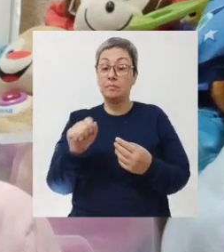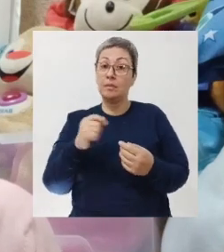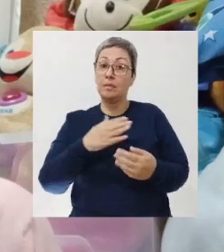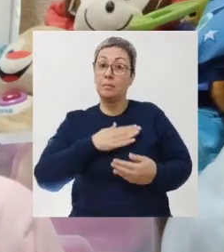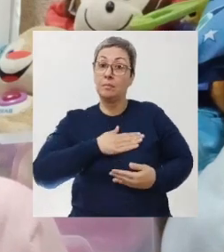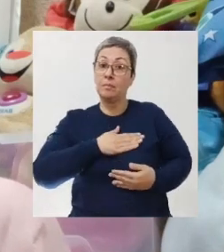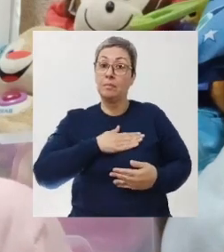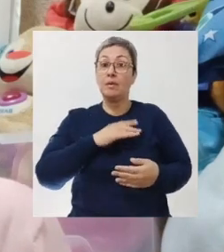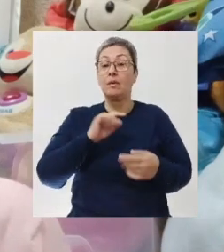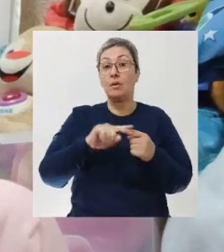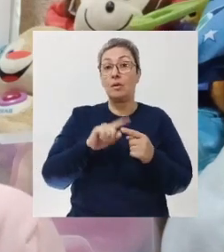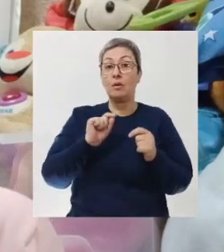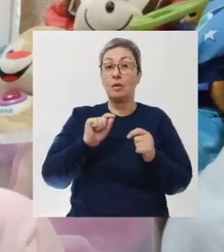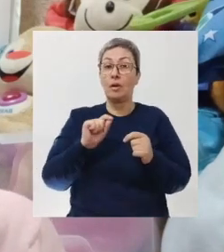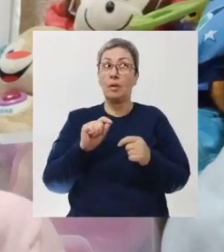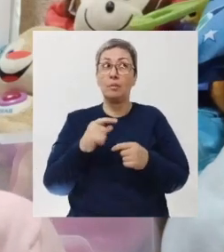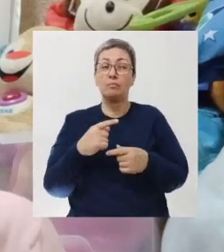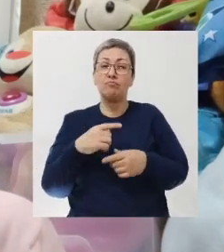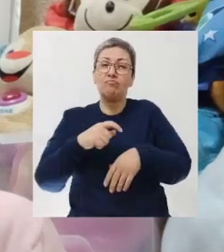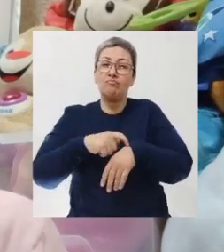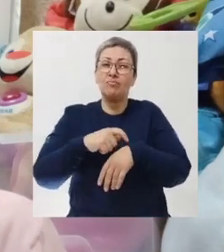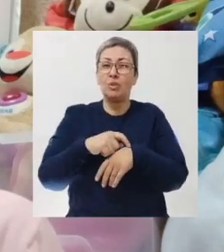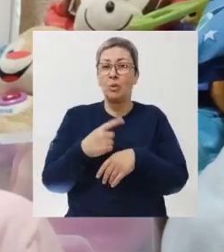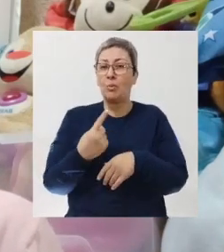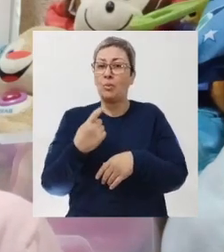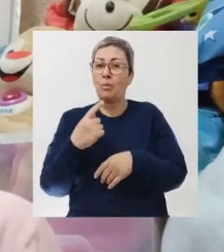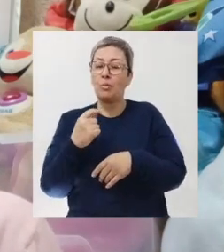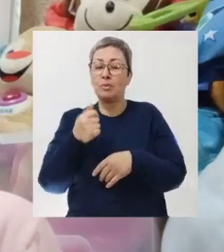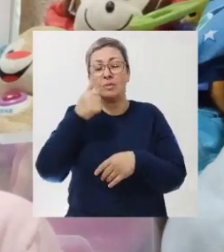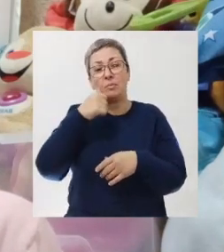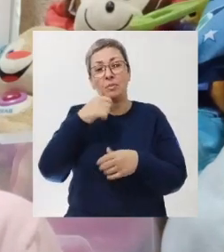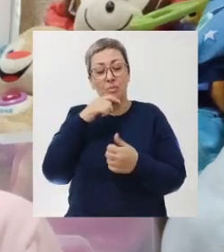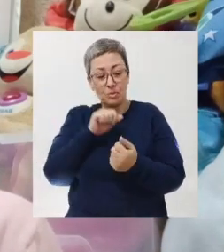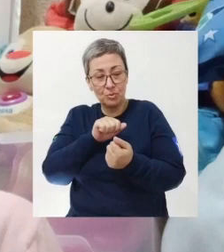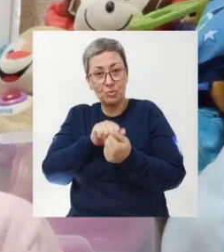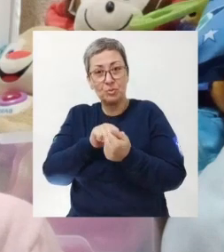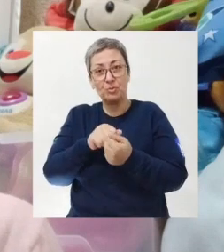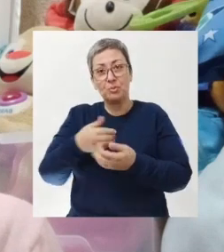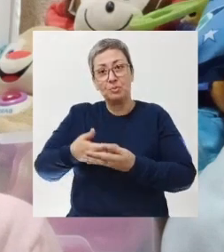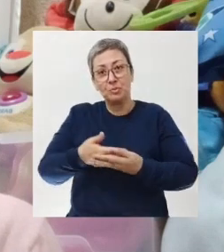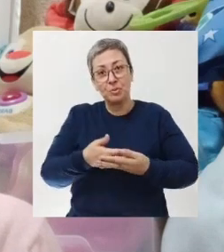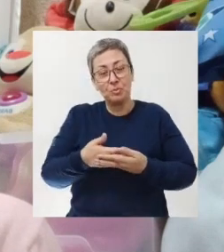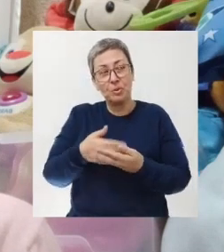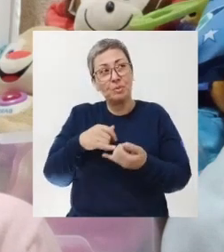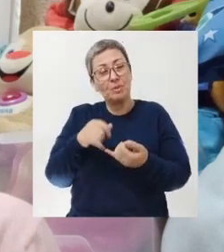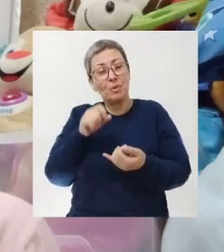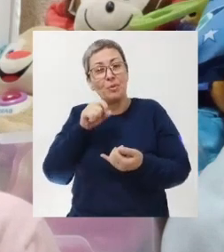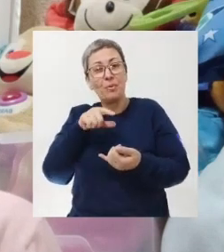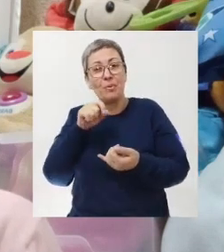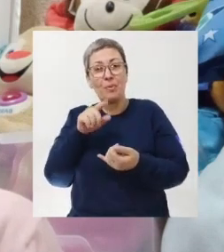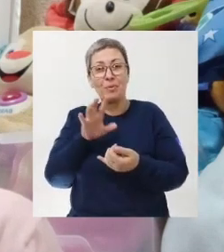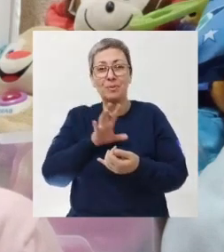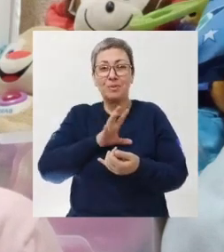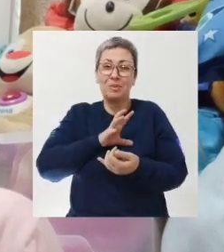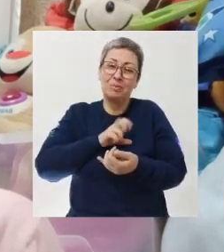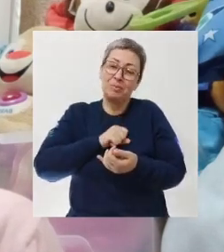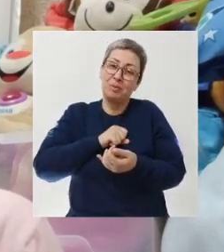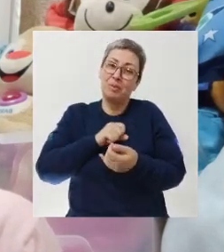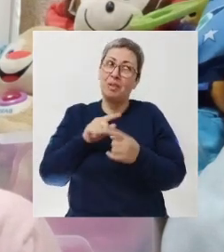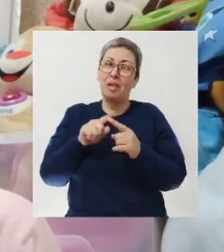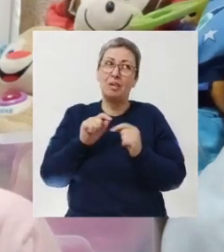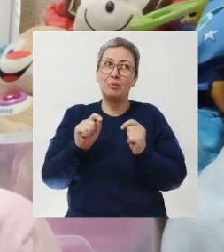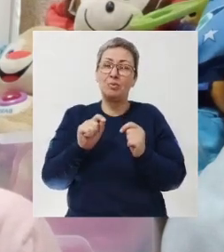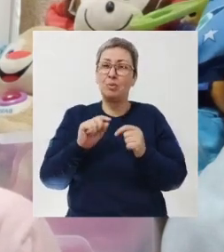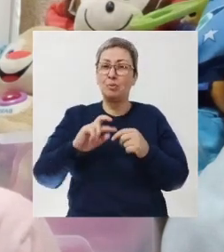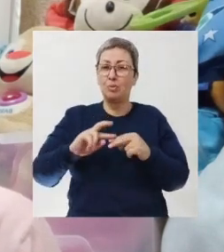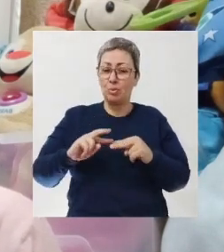A amamentação para mim é um momento único entre a mãe e o bebê. Eu falo que são gotas de amor,